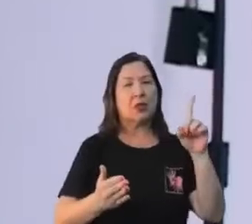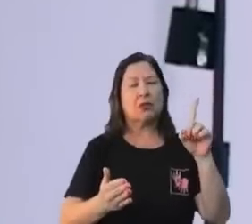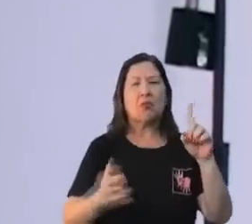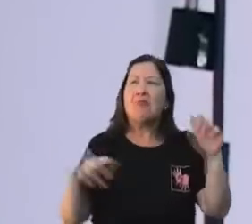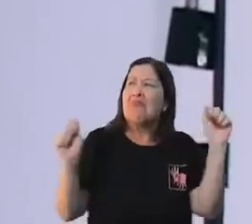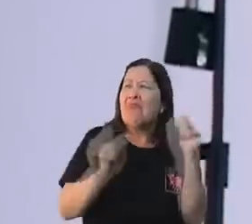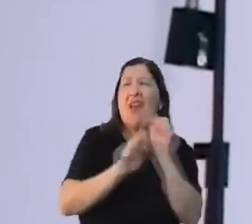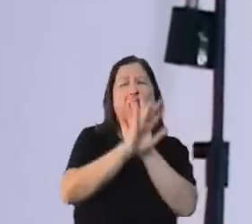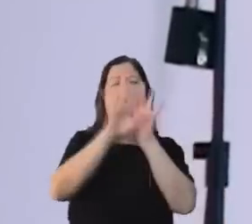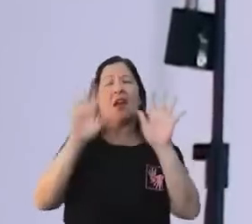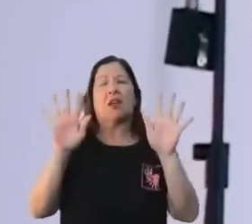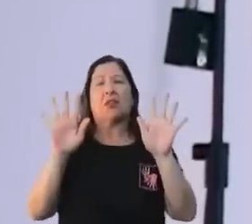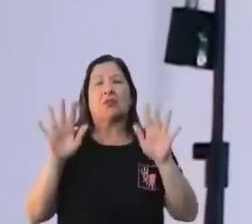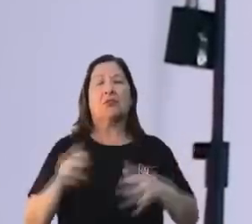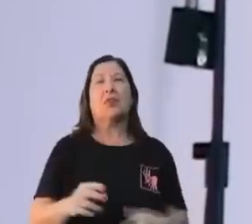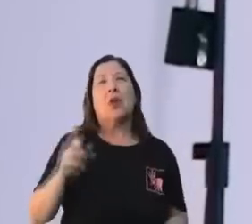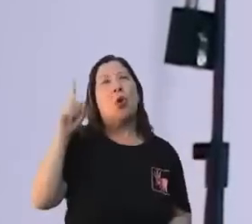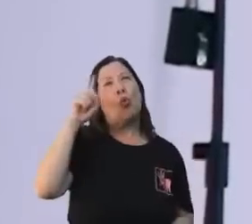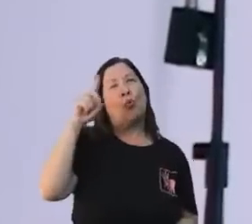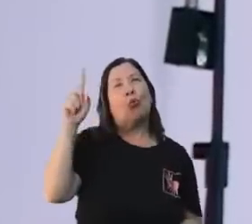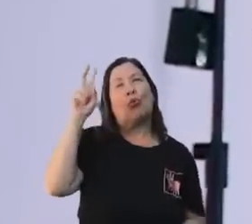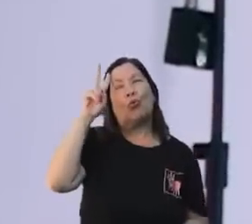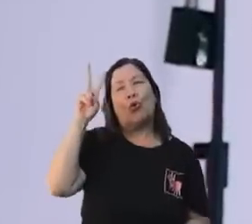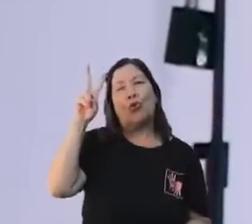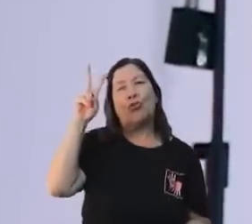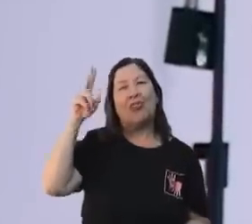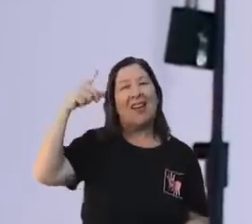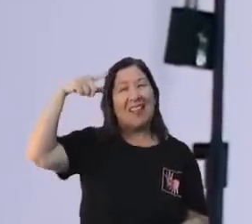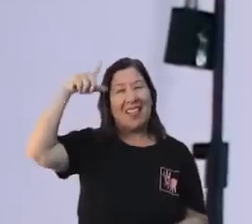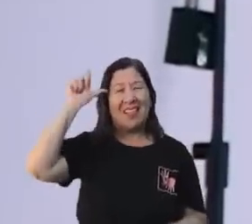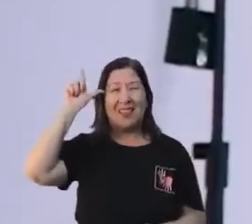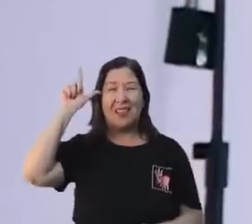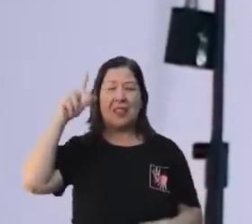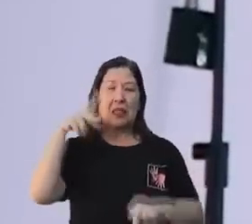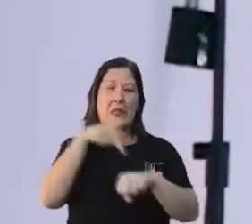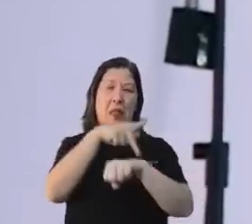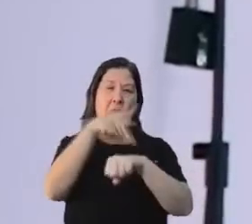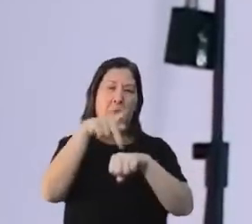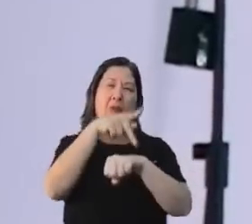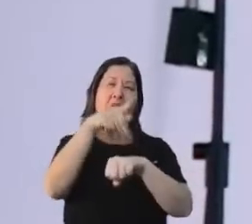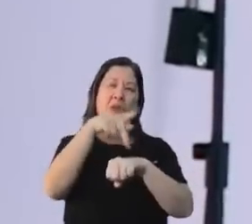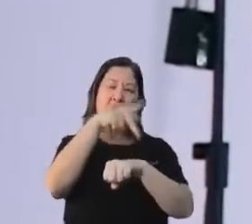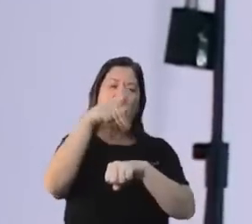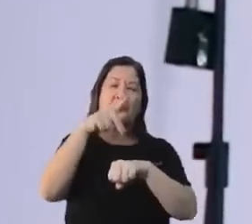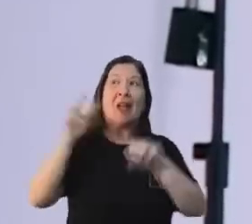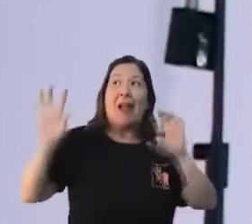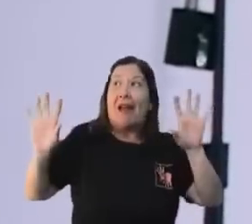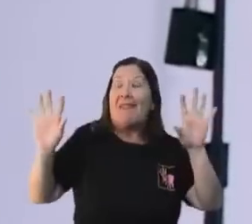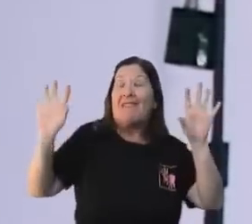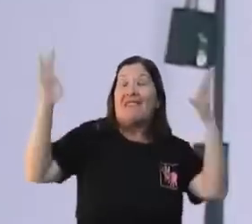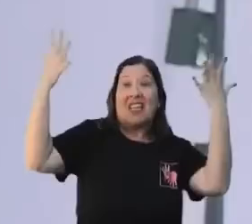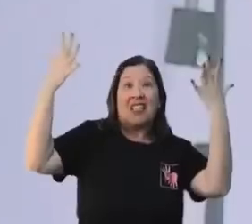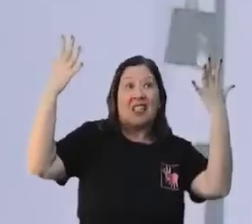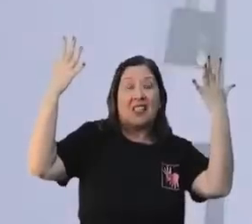Trata-se de dois dias antes da festa da Páscoa. A Páscoa era a maior festa de Israel.